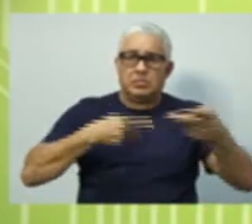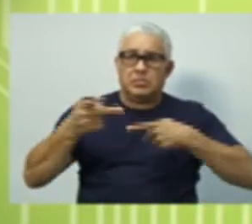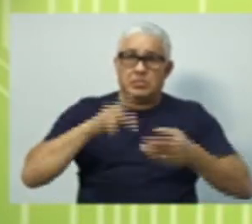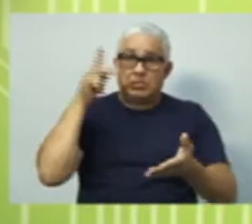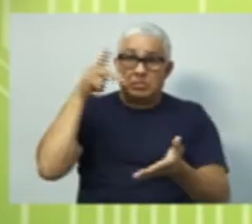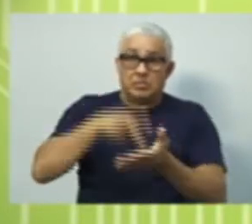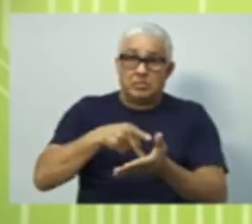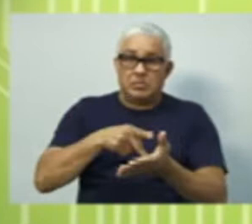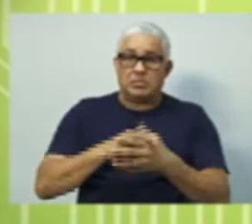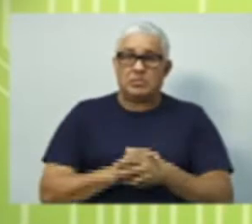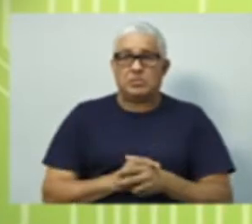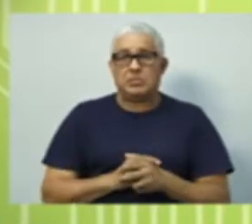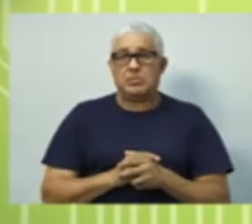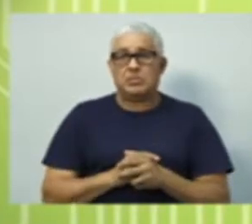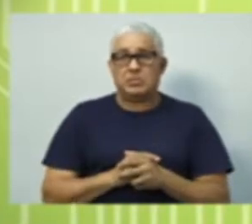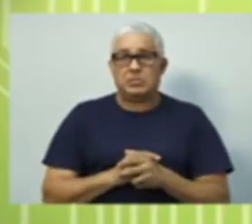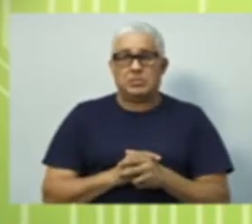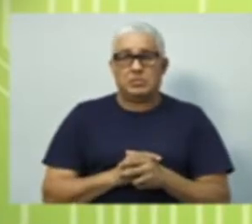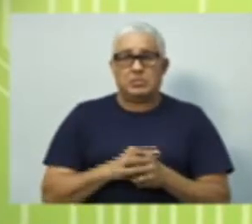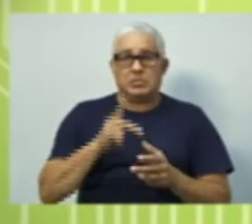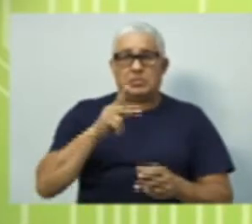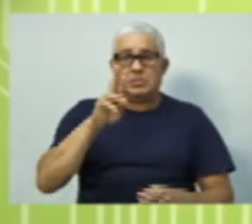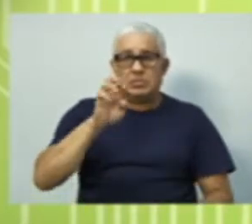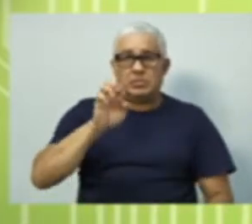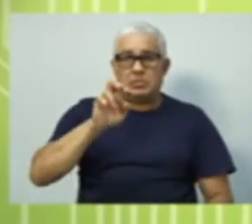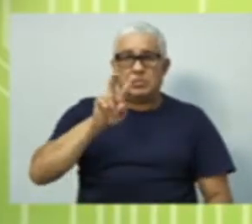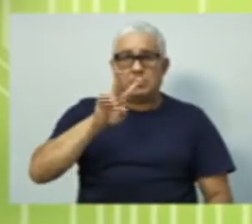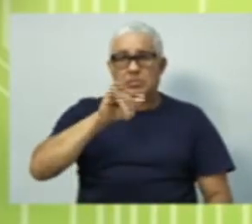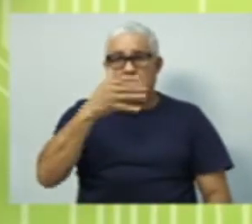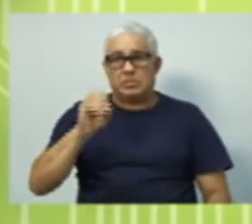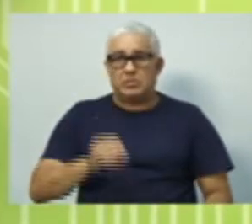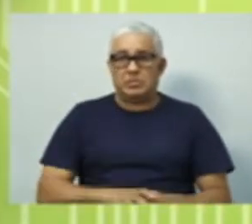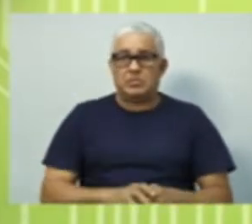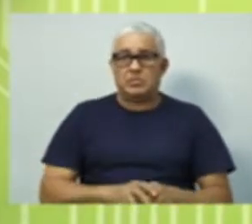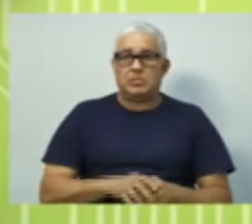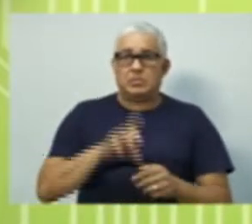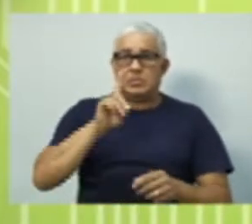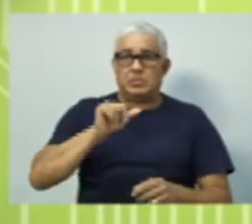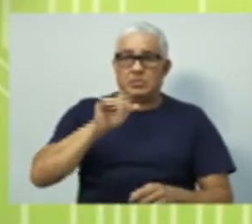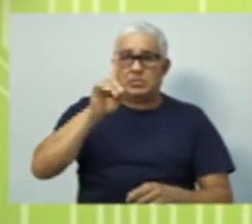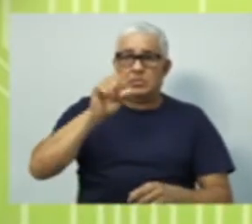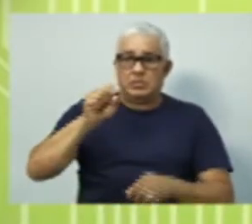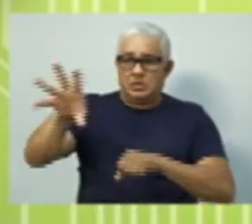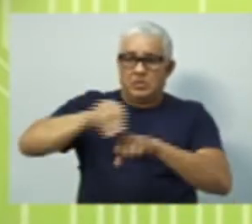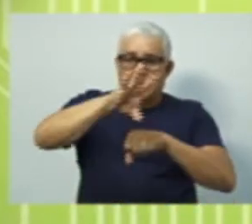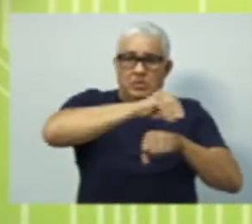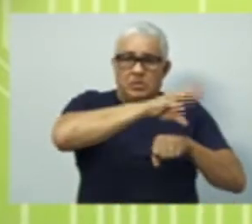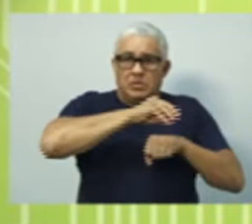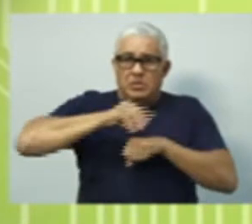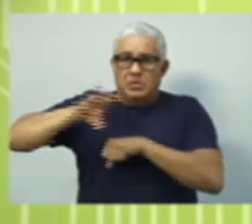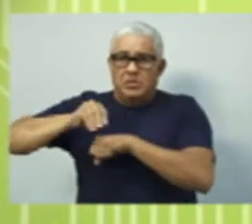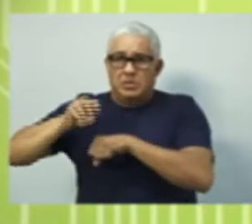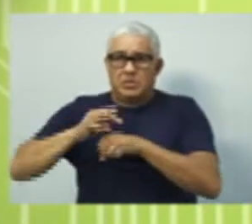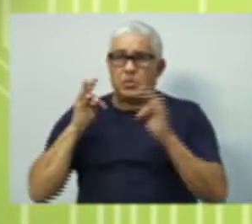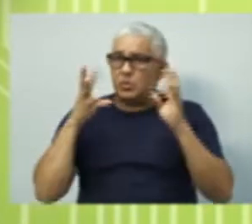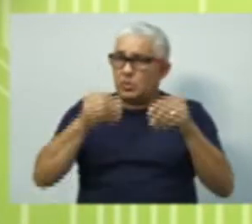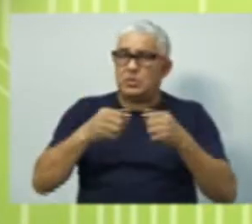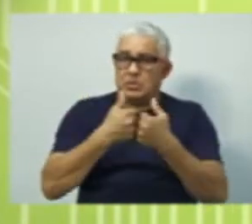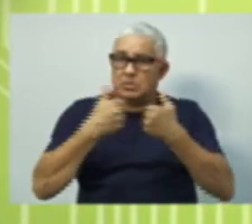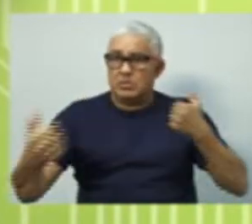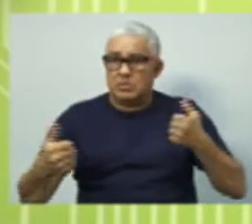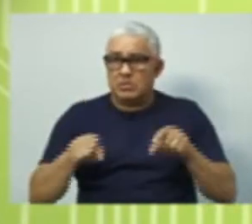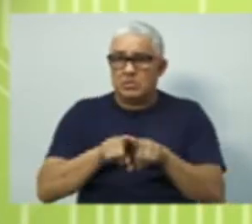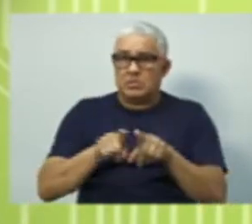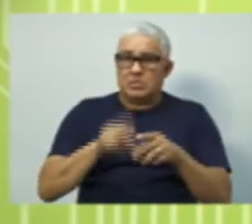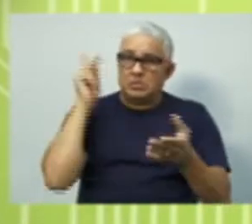implementação? Pelo seguinte, pessoal, porque simplesmente, como todos vão participar, se você não tiver todos os dados